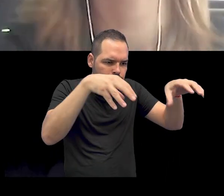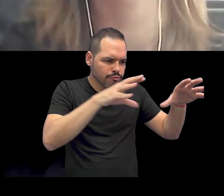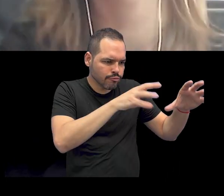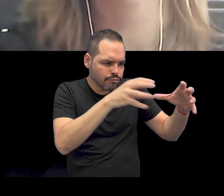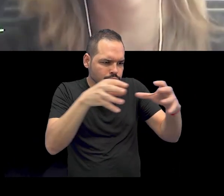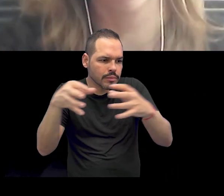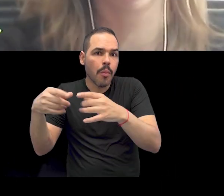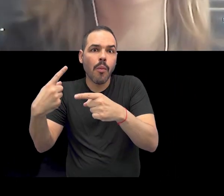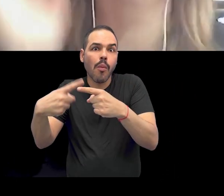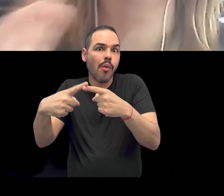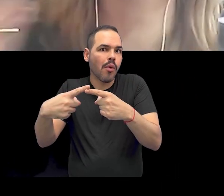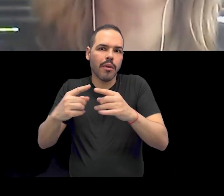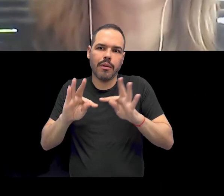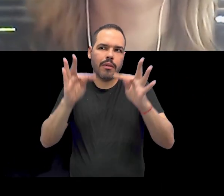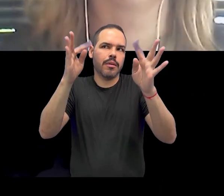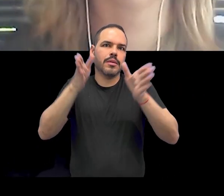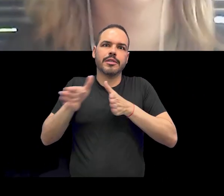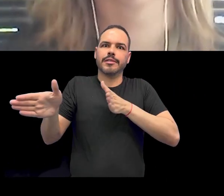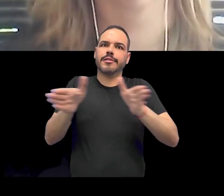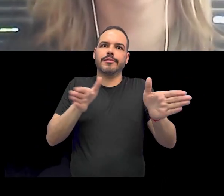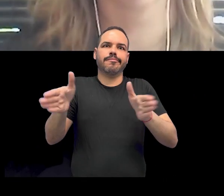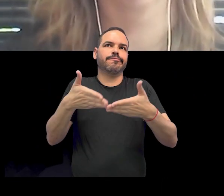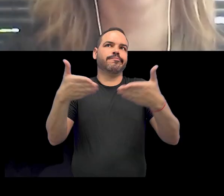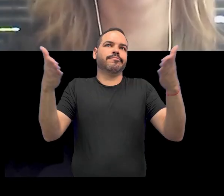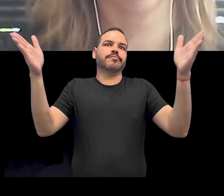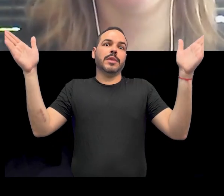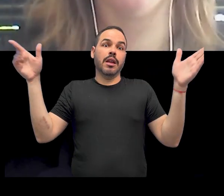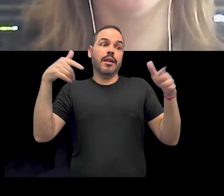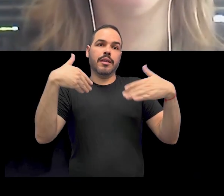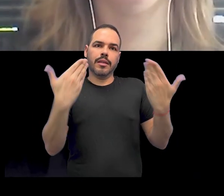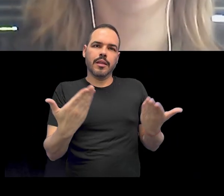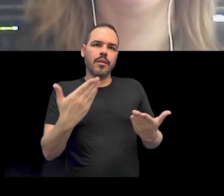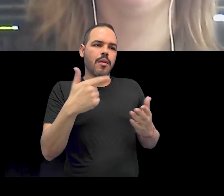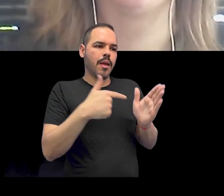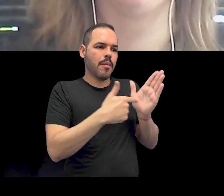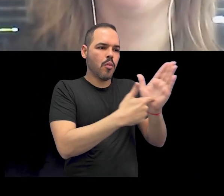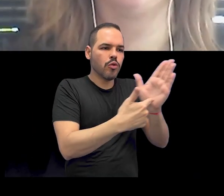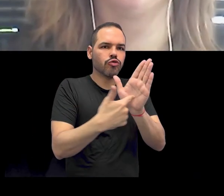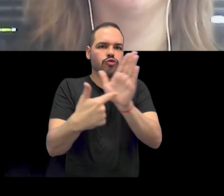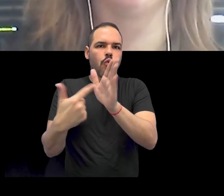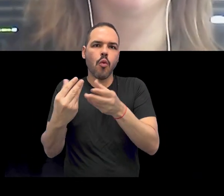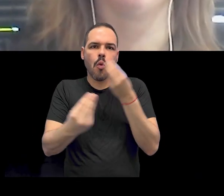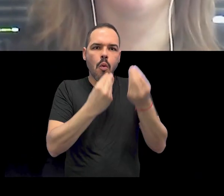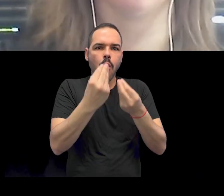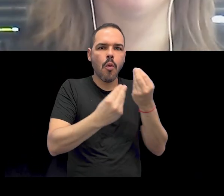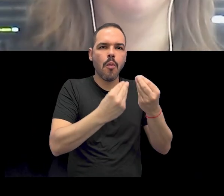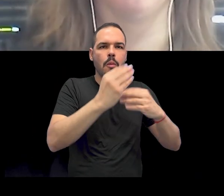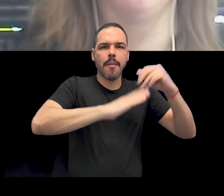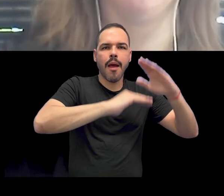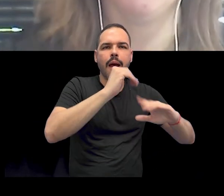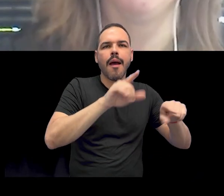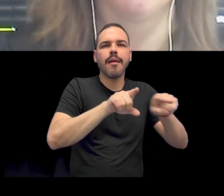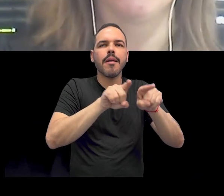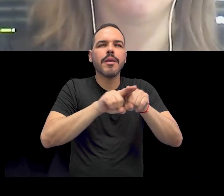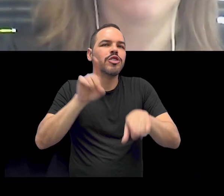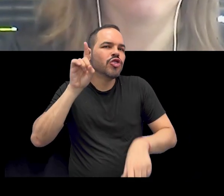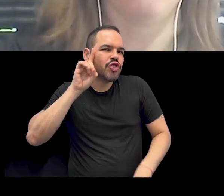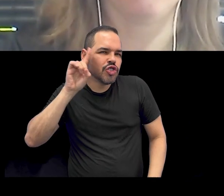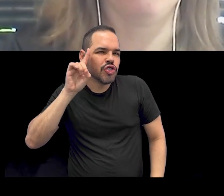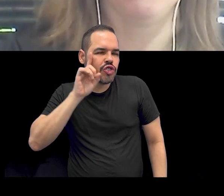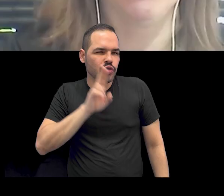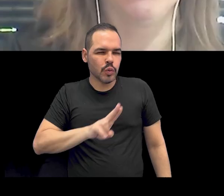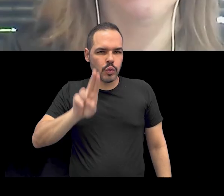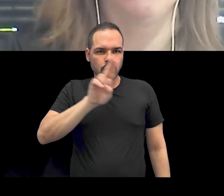né? Então, ela organizou em categorias úteis tanto para a prática quanto para a pesquisa. Esses slides que vocês vão ver agora são